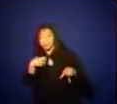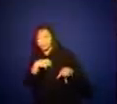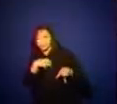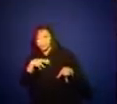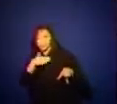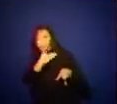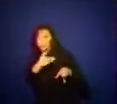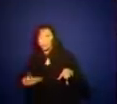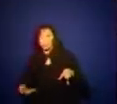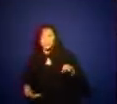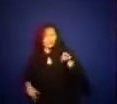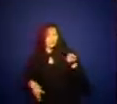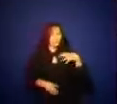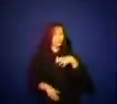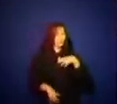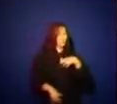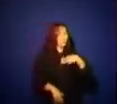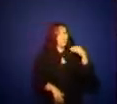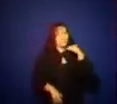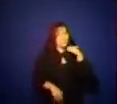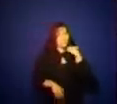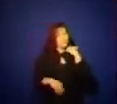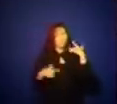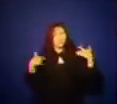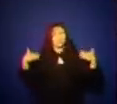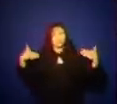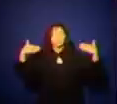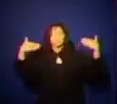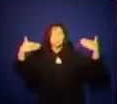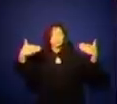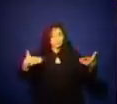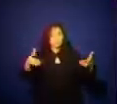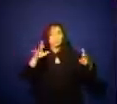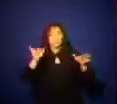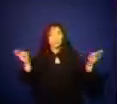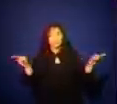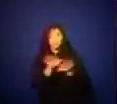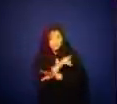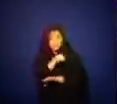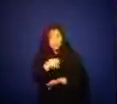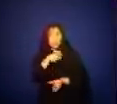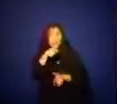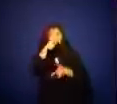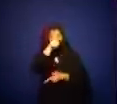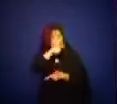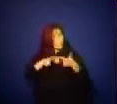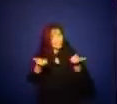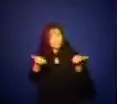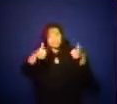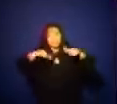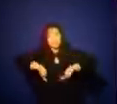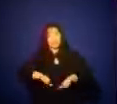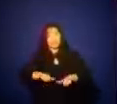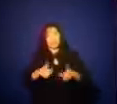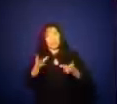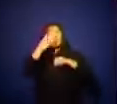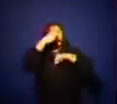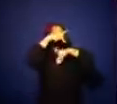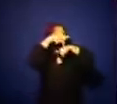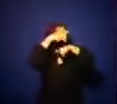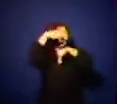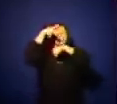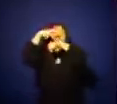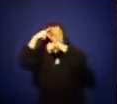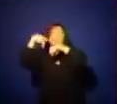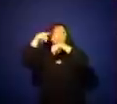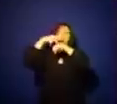uma que geralmente não termina bem mas aí você olha nos Estados Unidos e fala bom mas nos países desenvolvidos isso não aconteceu com tanta